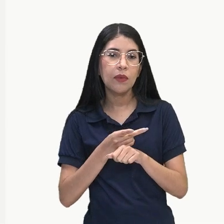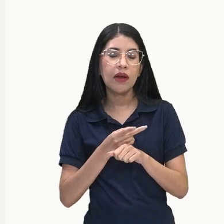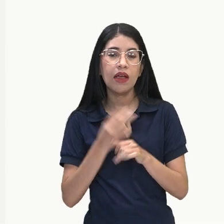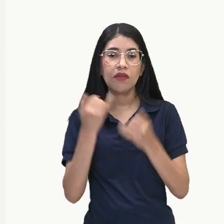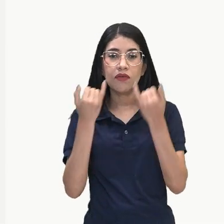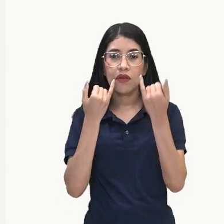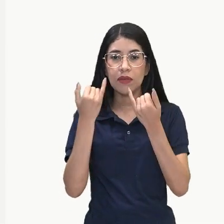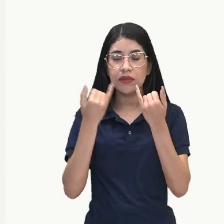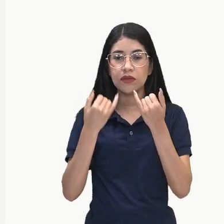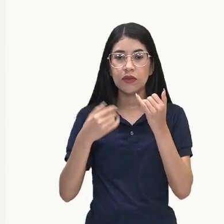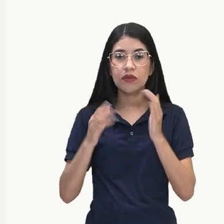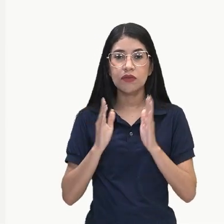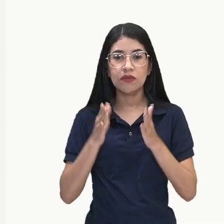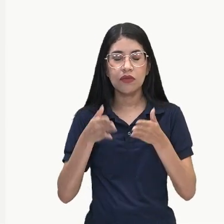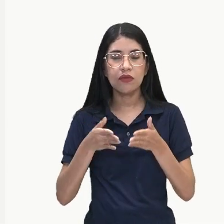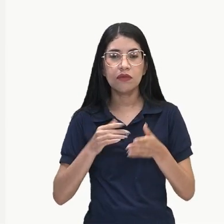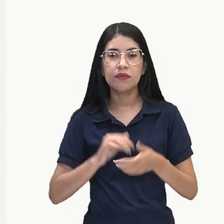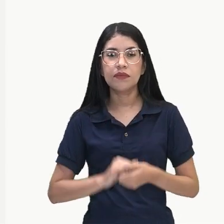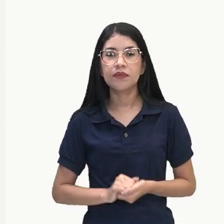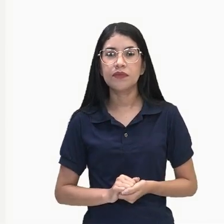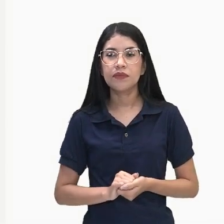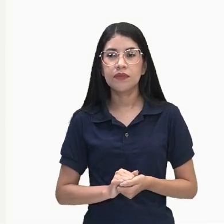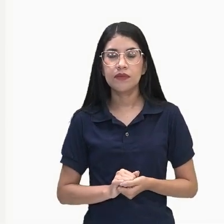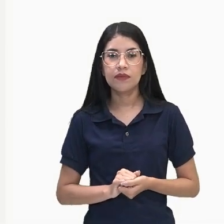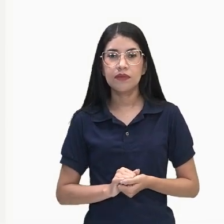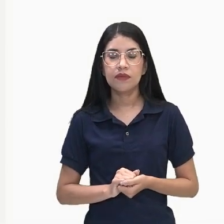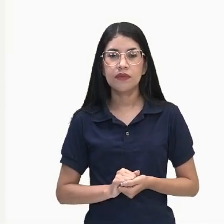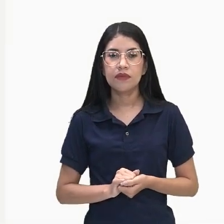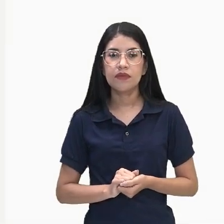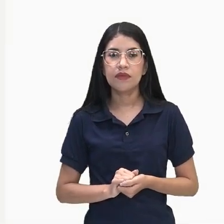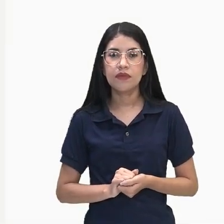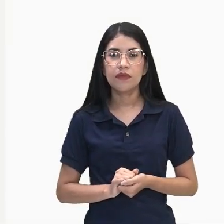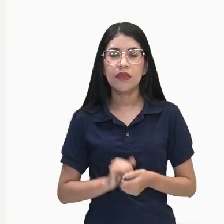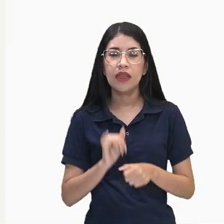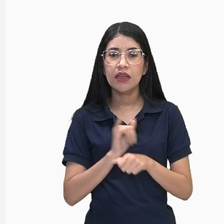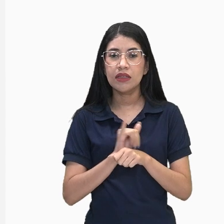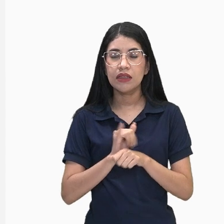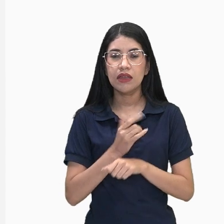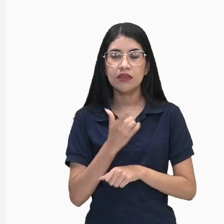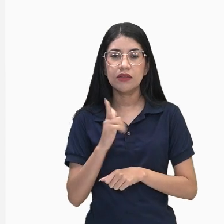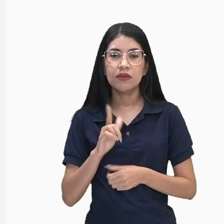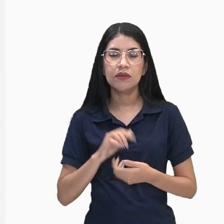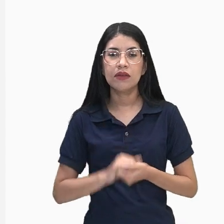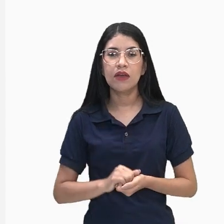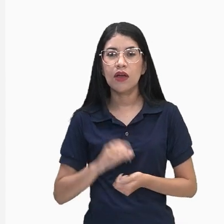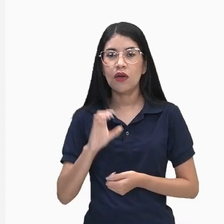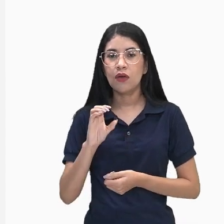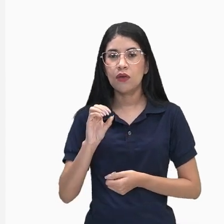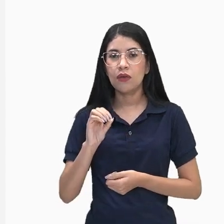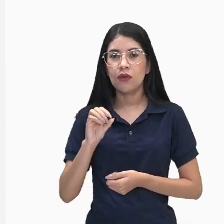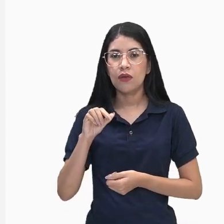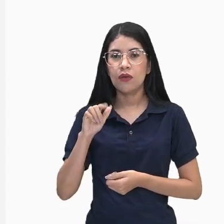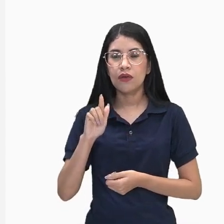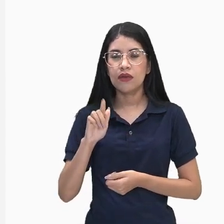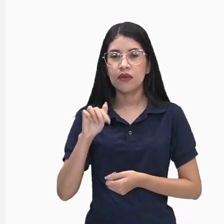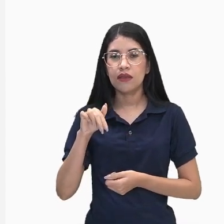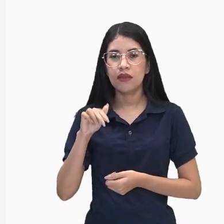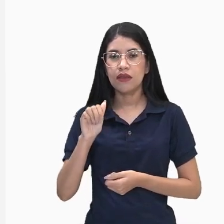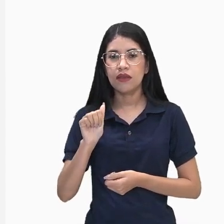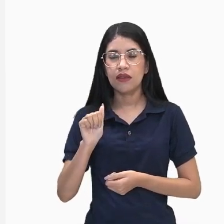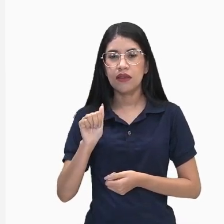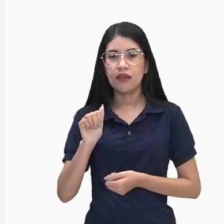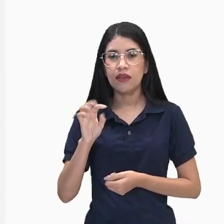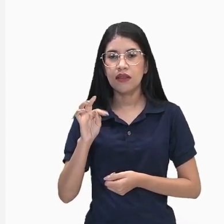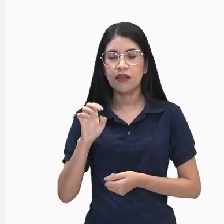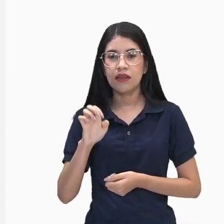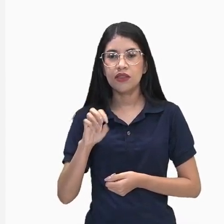específicas. Continuando um pouquinho mais, vamos agora para Cognate Words. Esse é bem legal, viu? É bom saber sobre